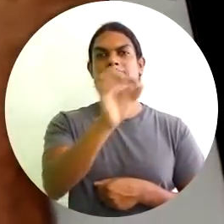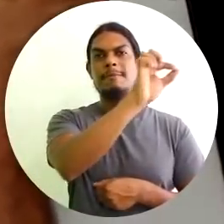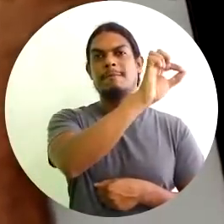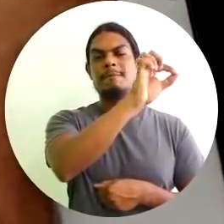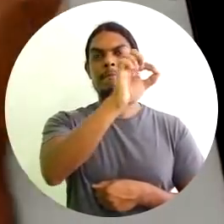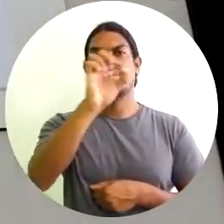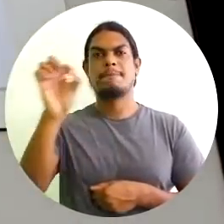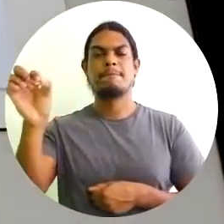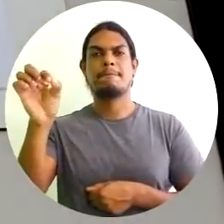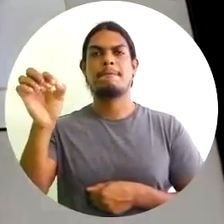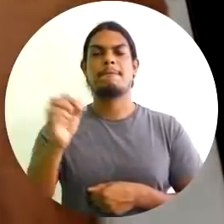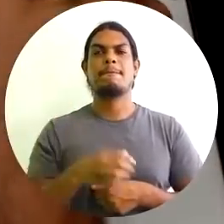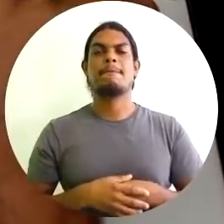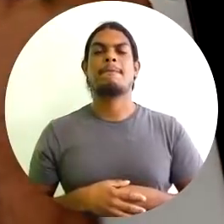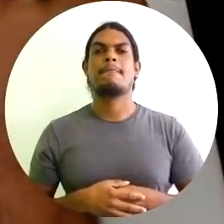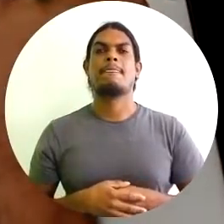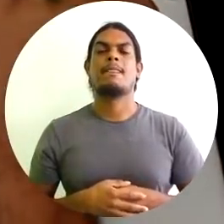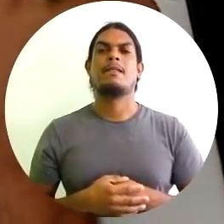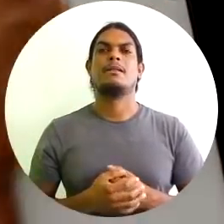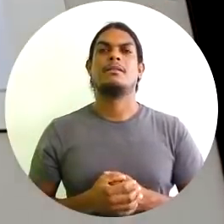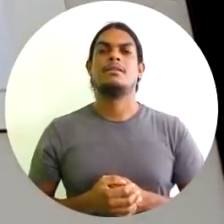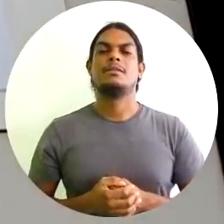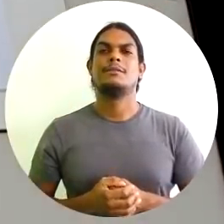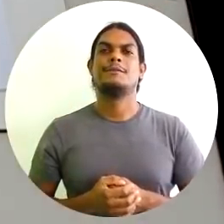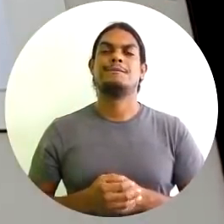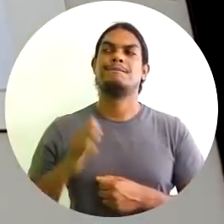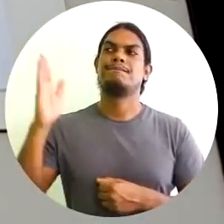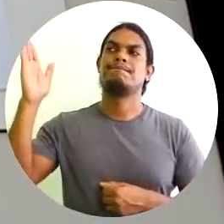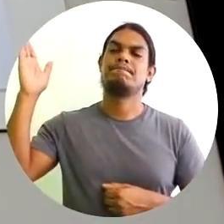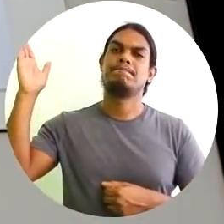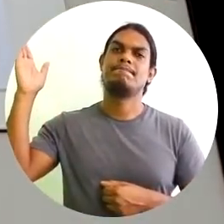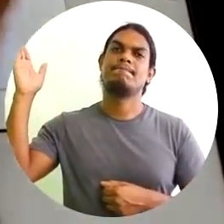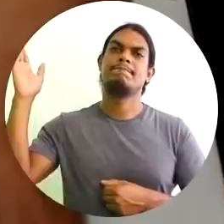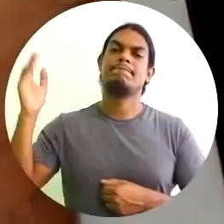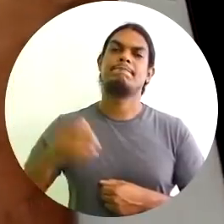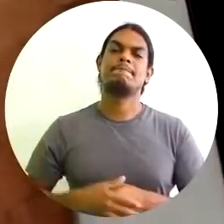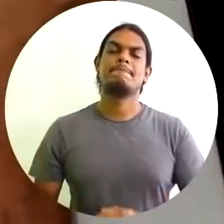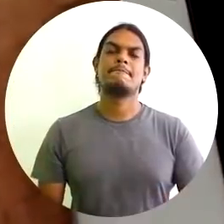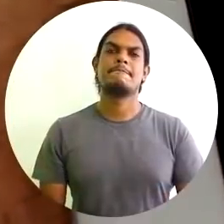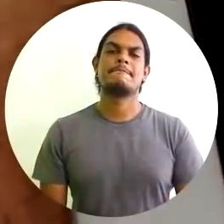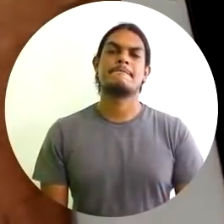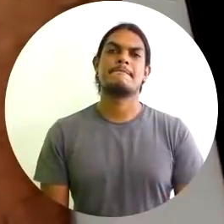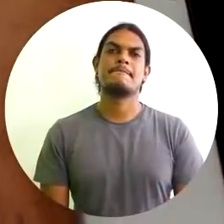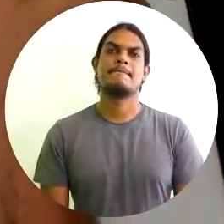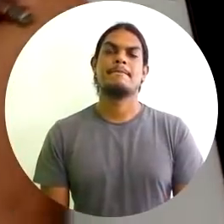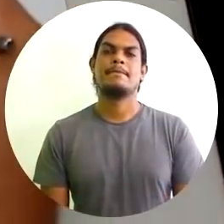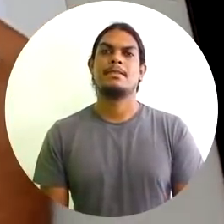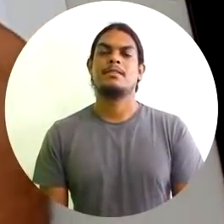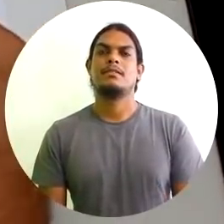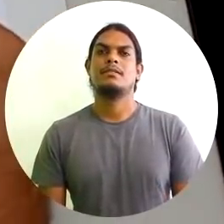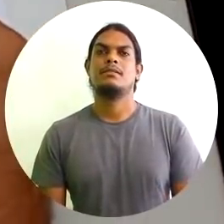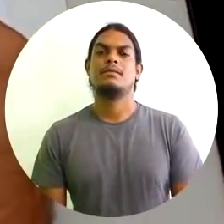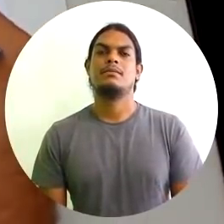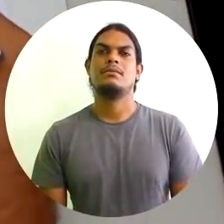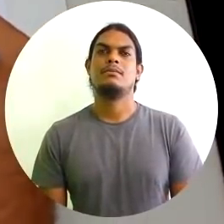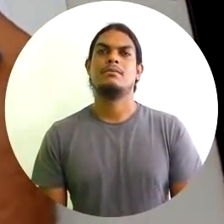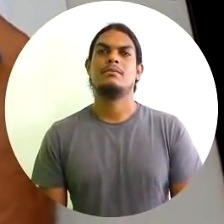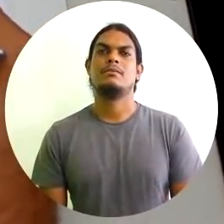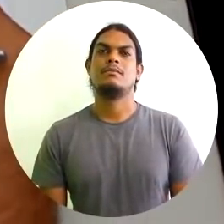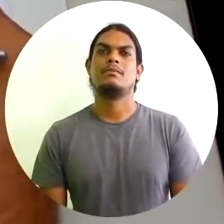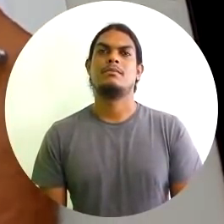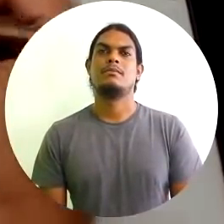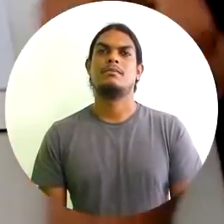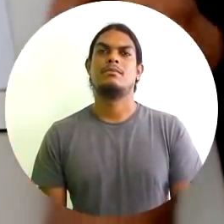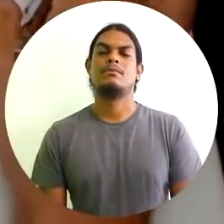2 fugas na linha do horizonte, fuga 1, fuga 2 e uma